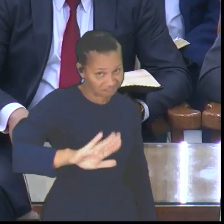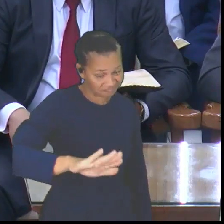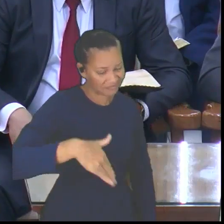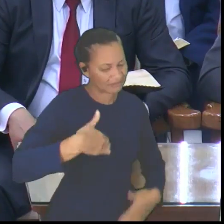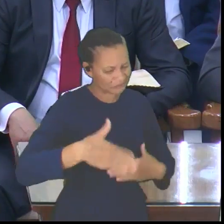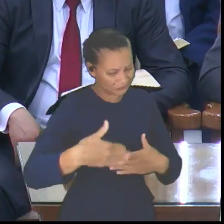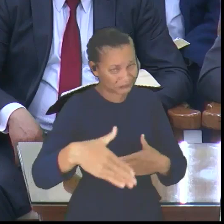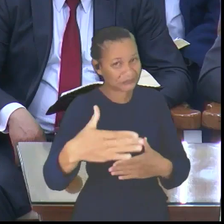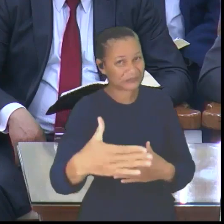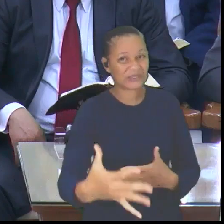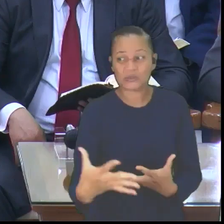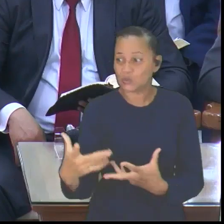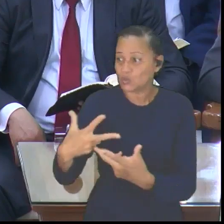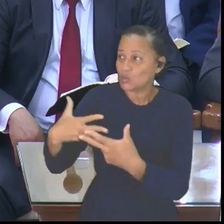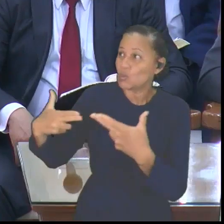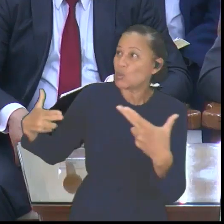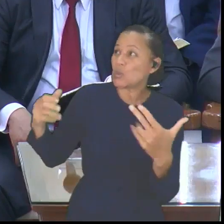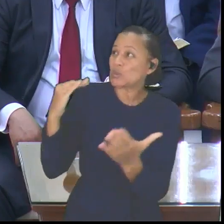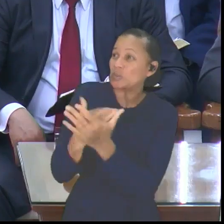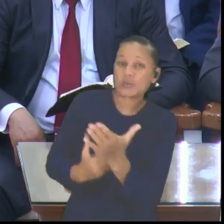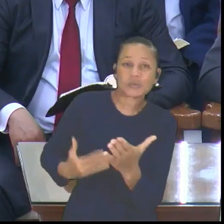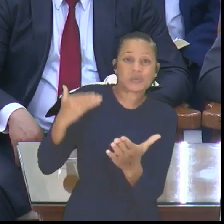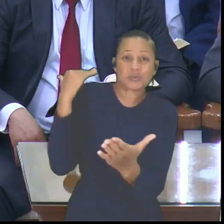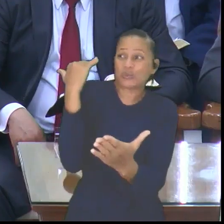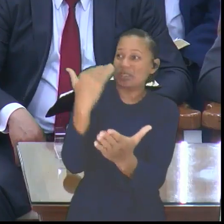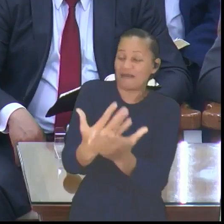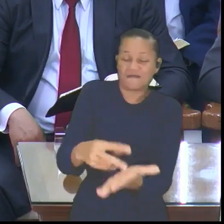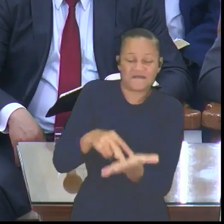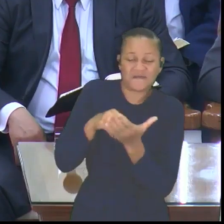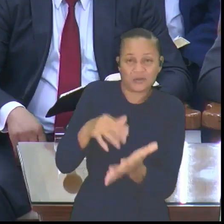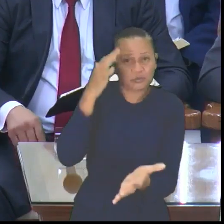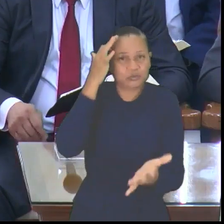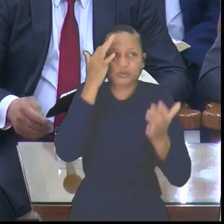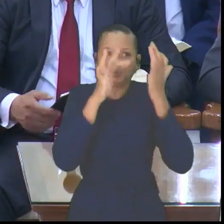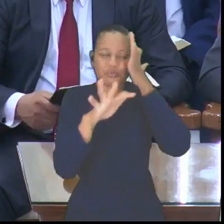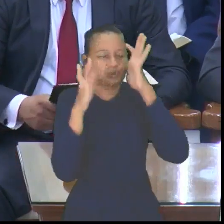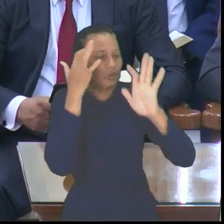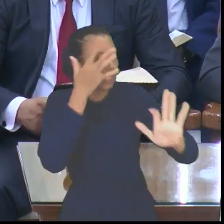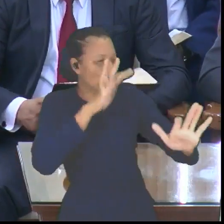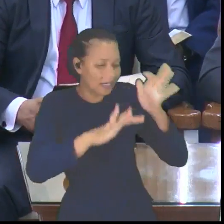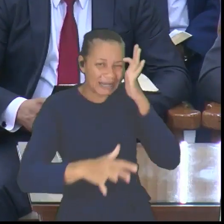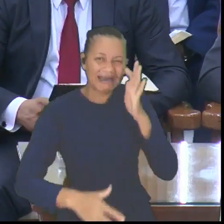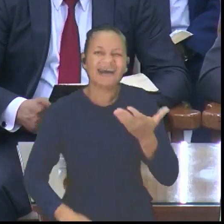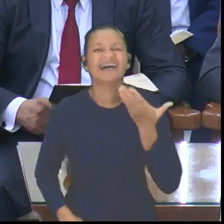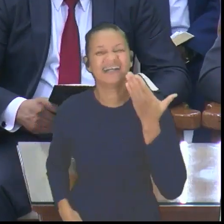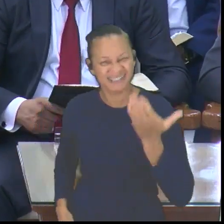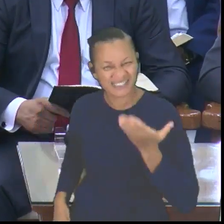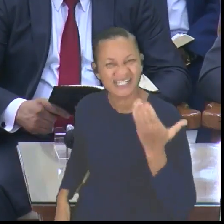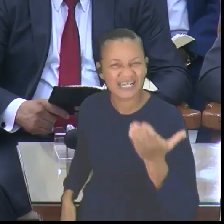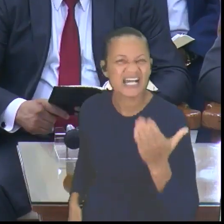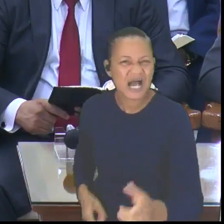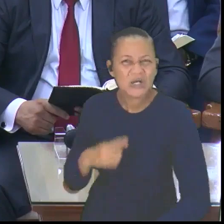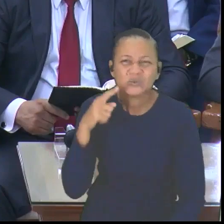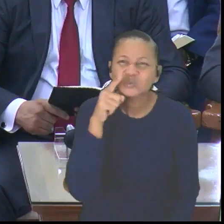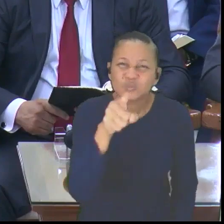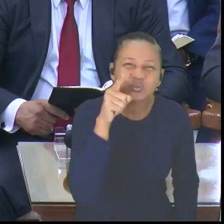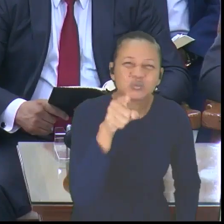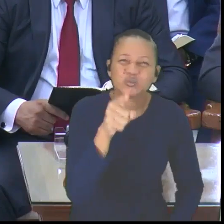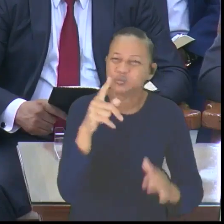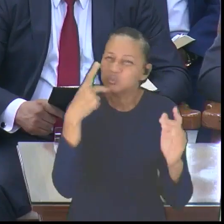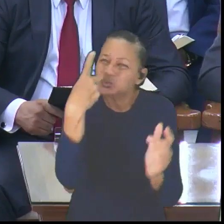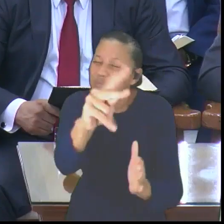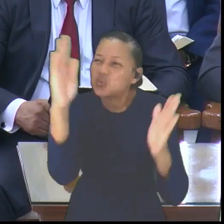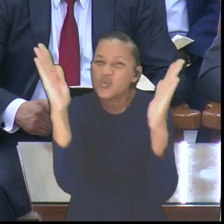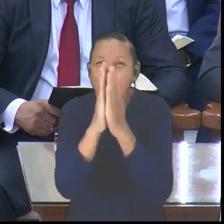grandes e firmes que você nem sabe, aleluia. Essa sua oração por